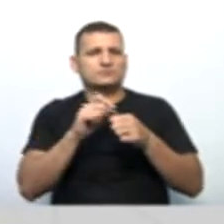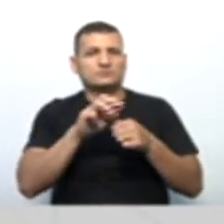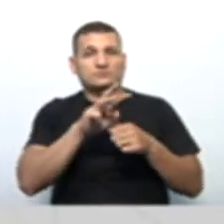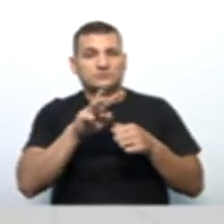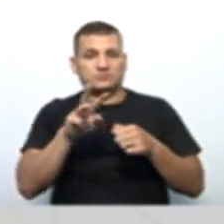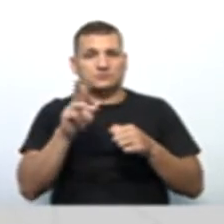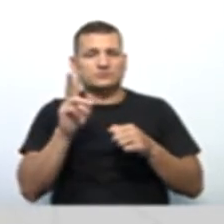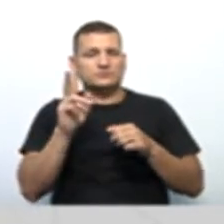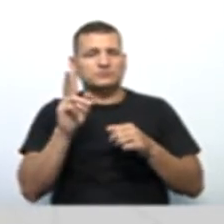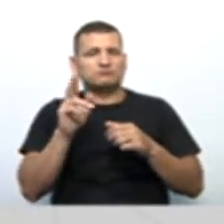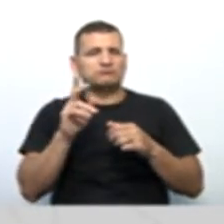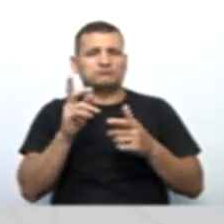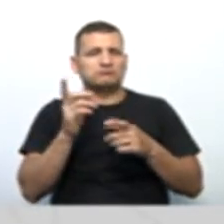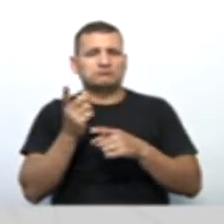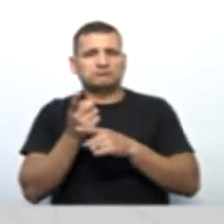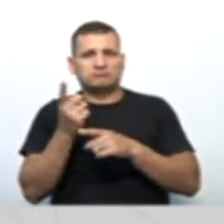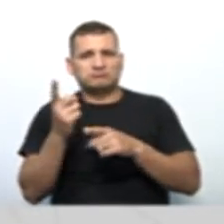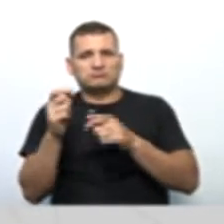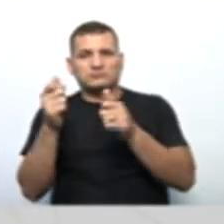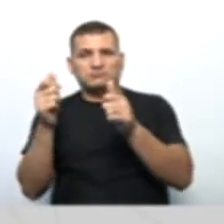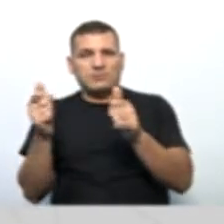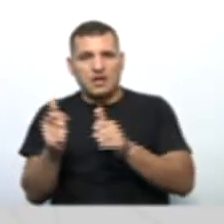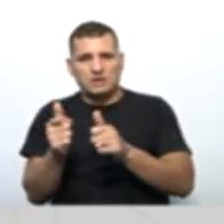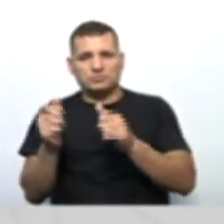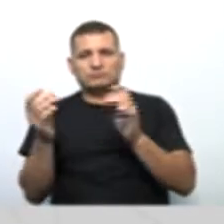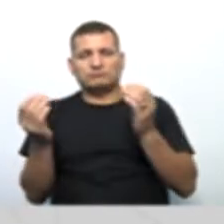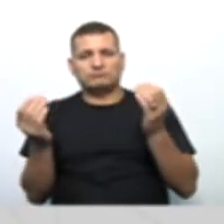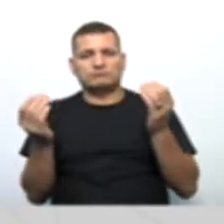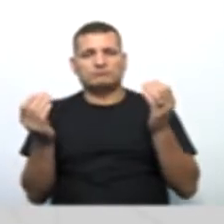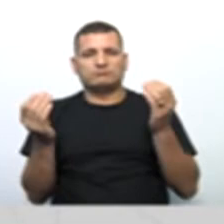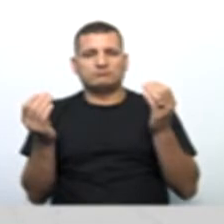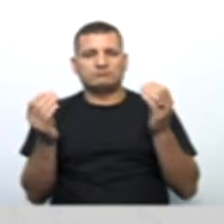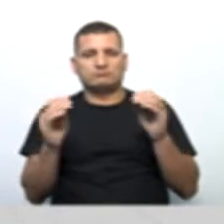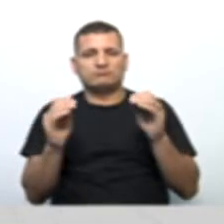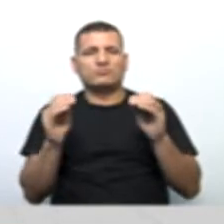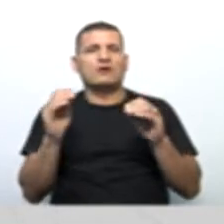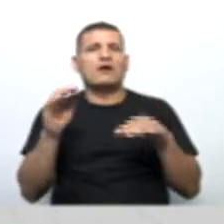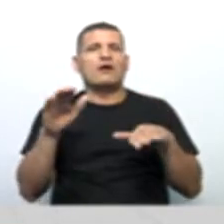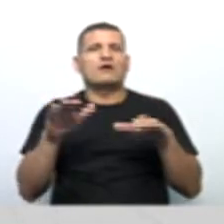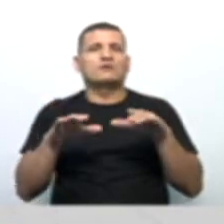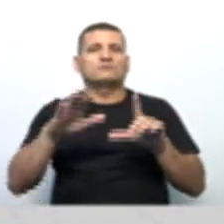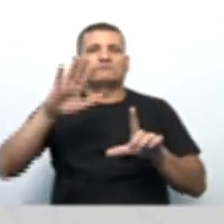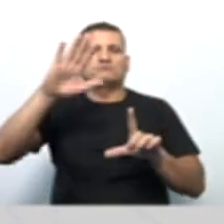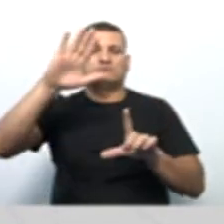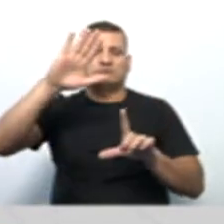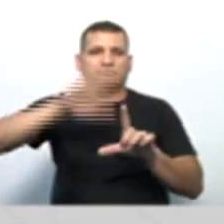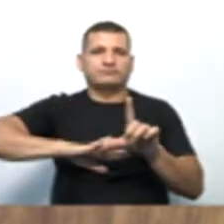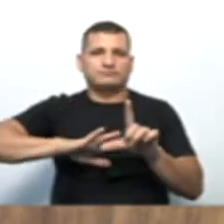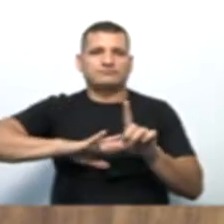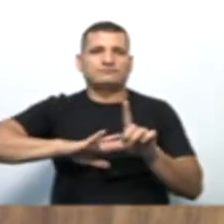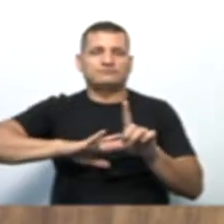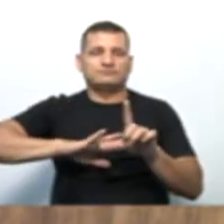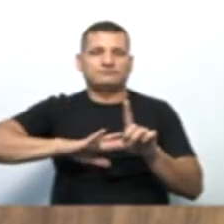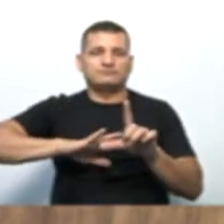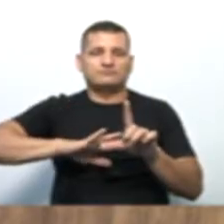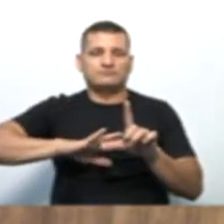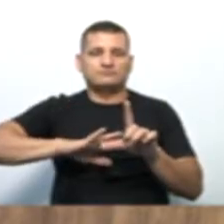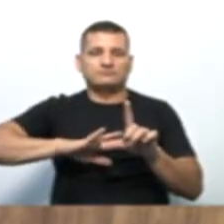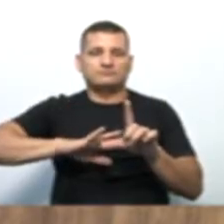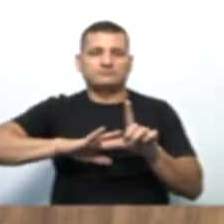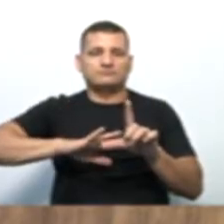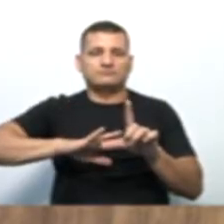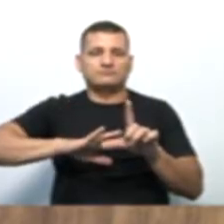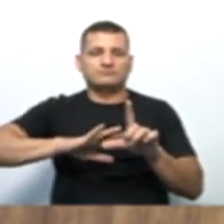né que tem a ver com o site ele coloca essa figura como fundo da tela com um background dela só que quando ele vai